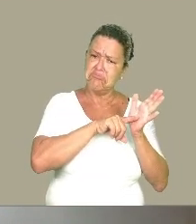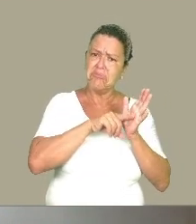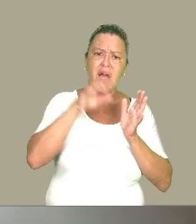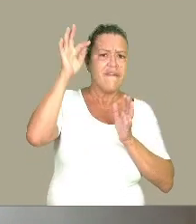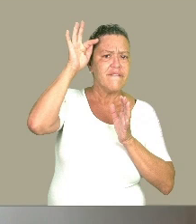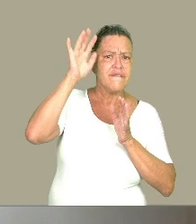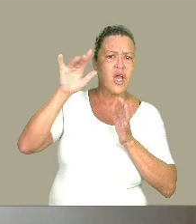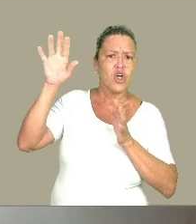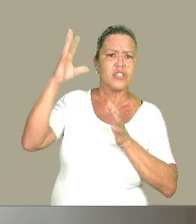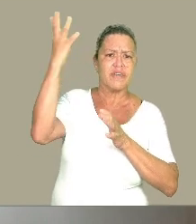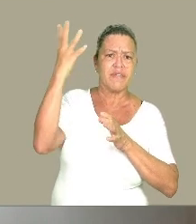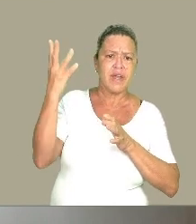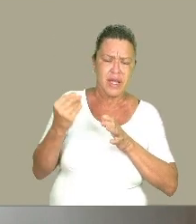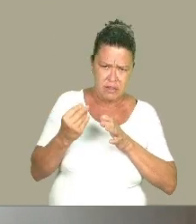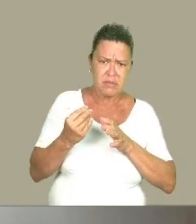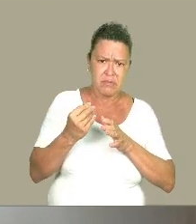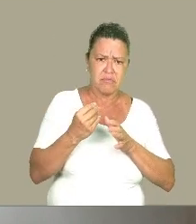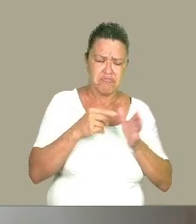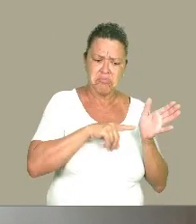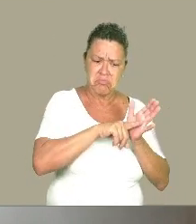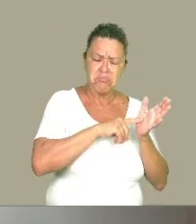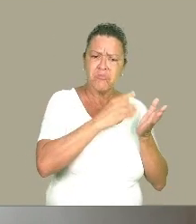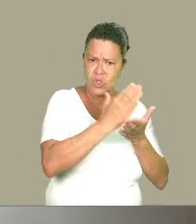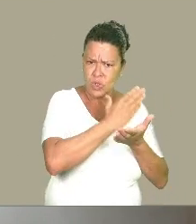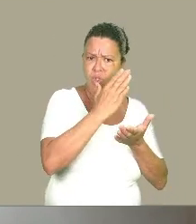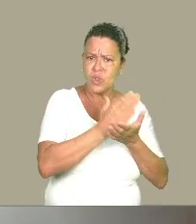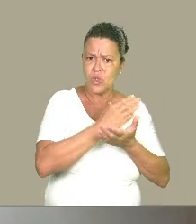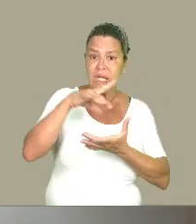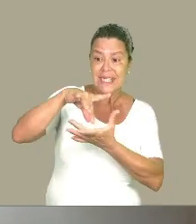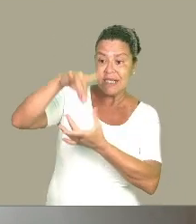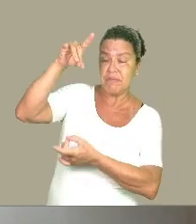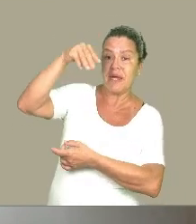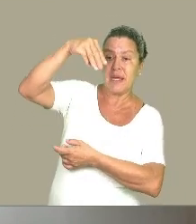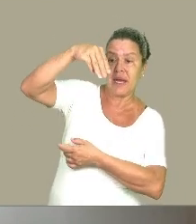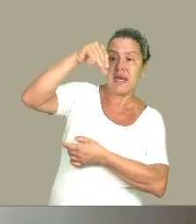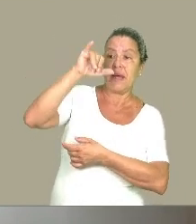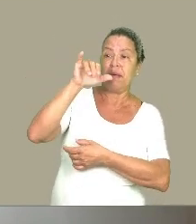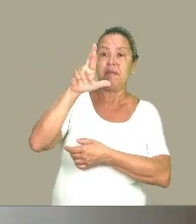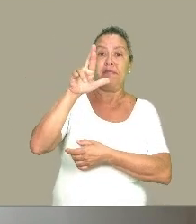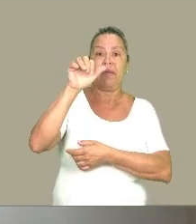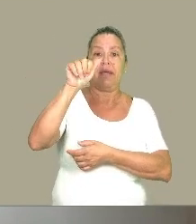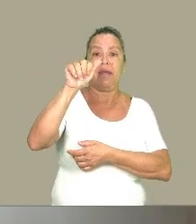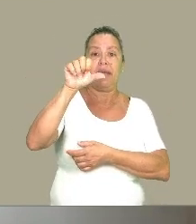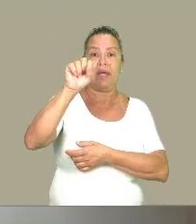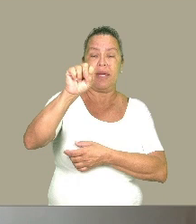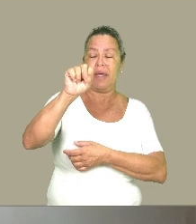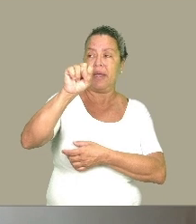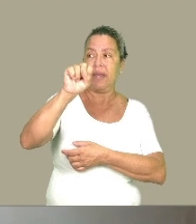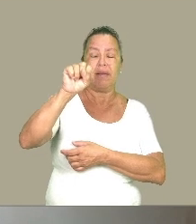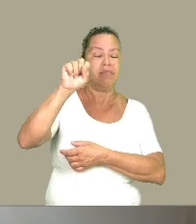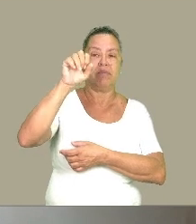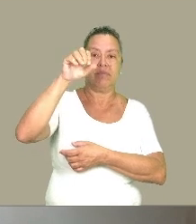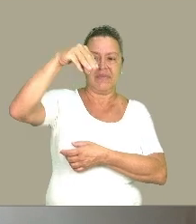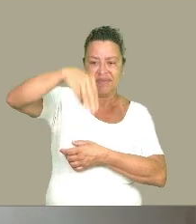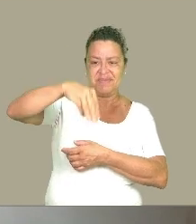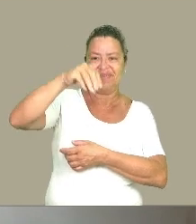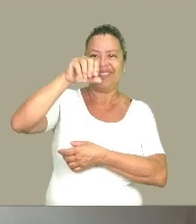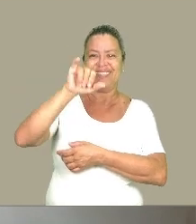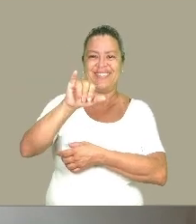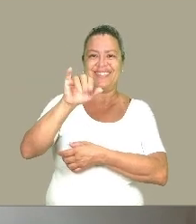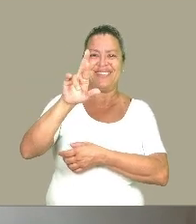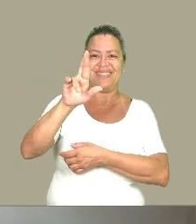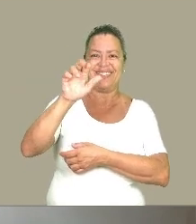foi ditado pelo espírito Miramês, em que ele comenta, né, as perguntas que estão no Livro